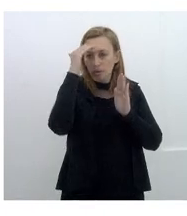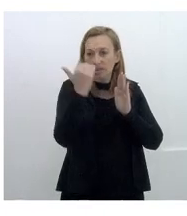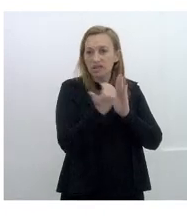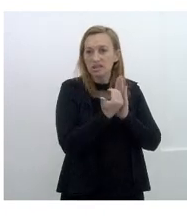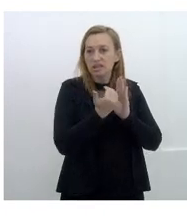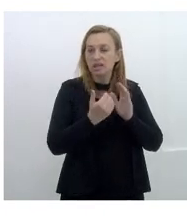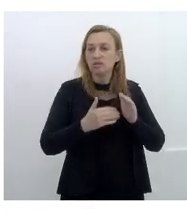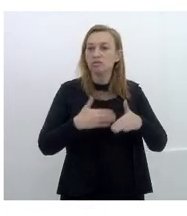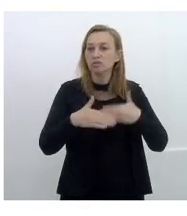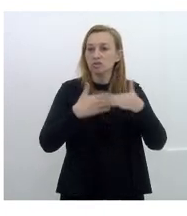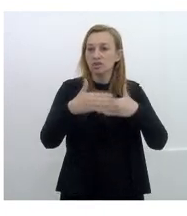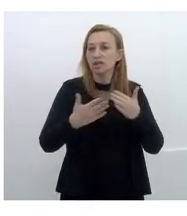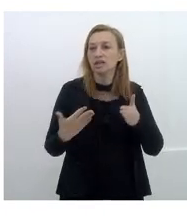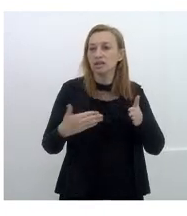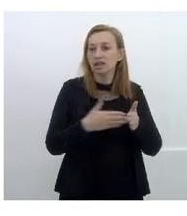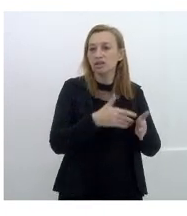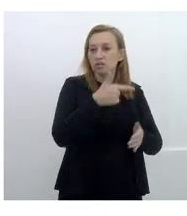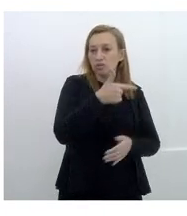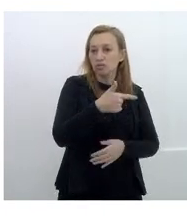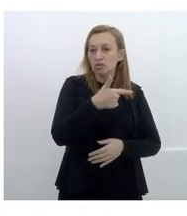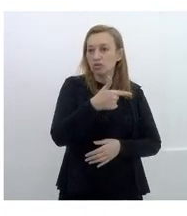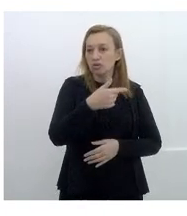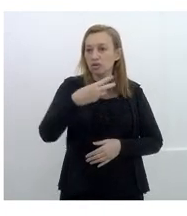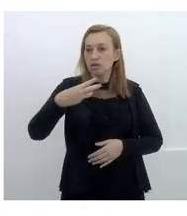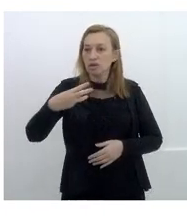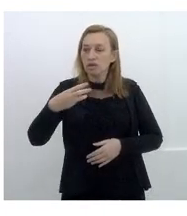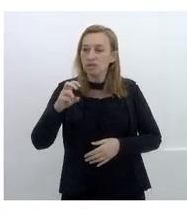2035 para as mulheres que